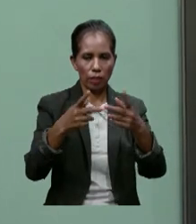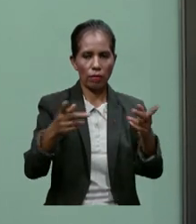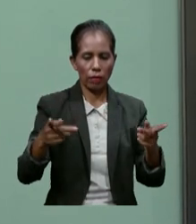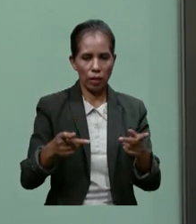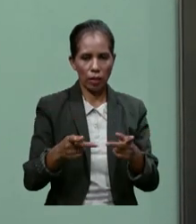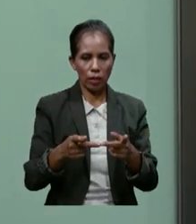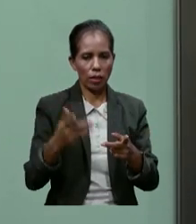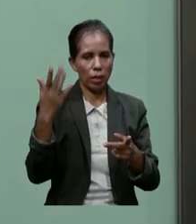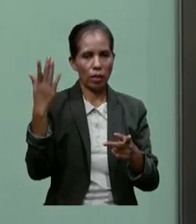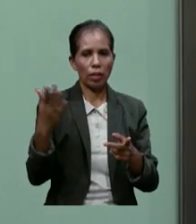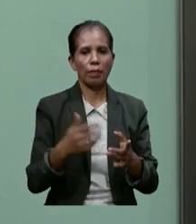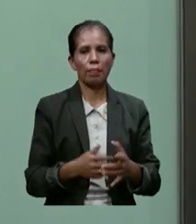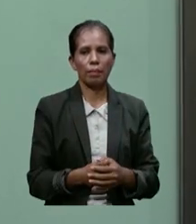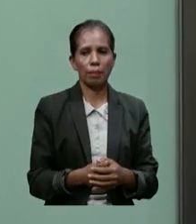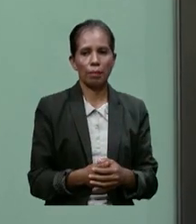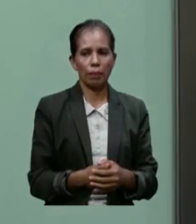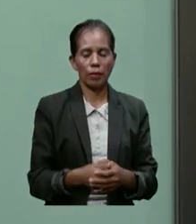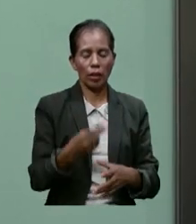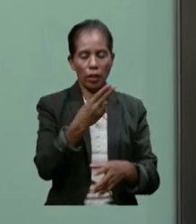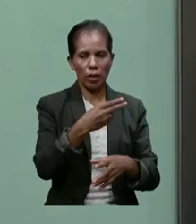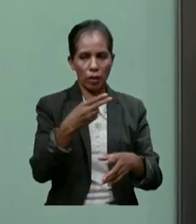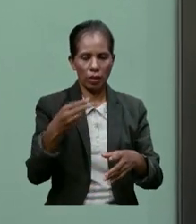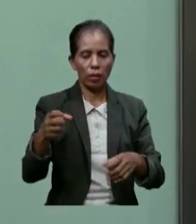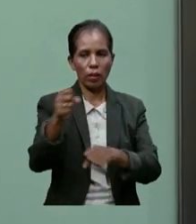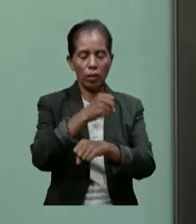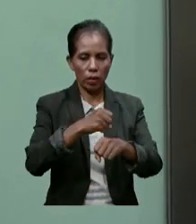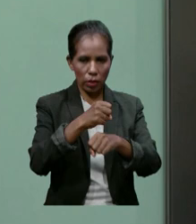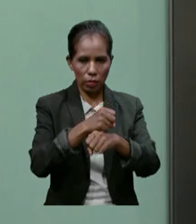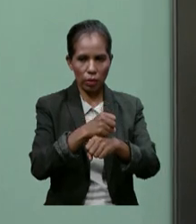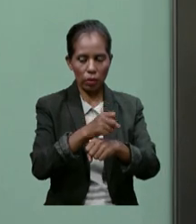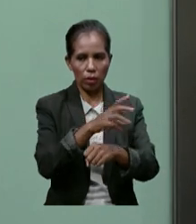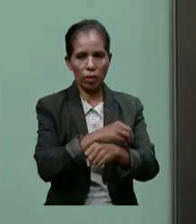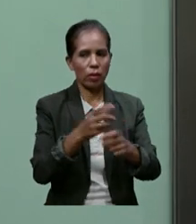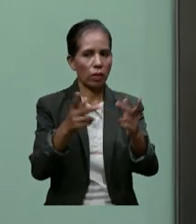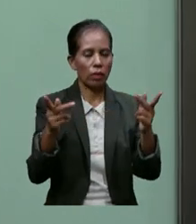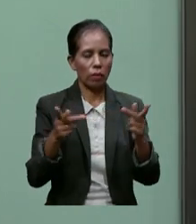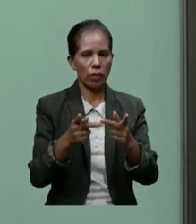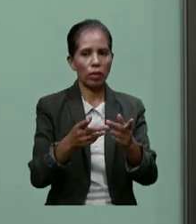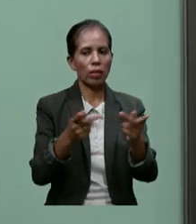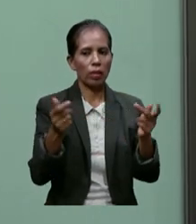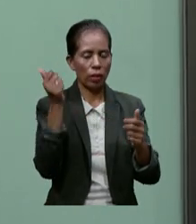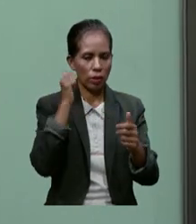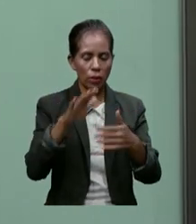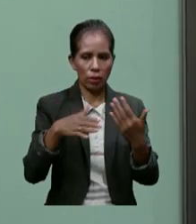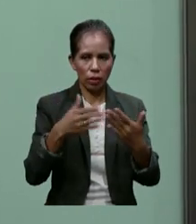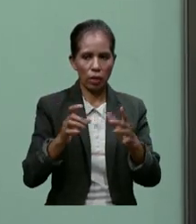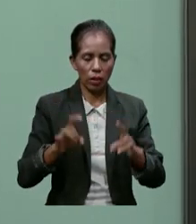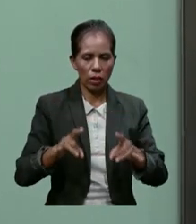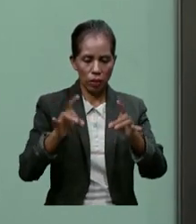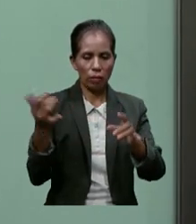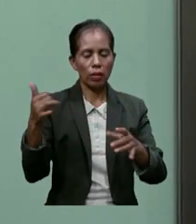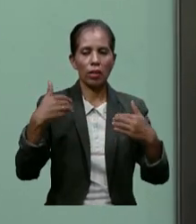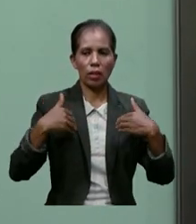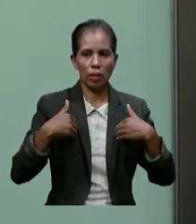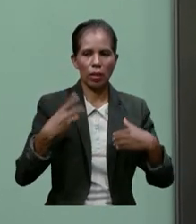sirnia brands né ia Indonesia ia Singapura ia fatin ia nebe ia azen siri ia otu Australia musiria tanto